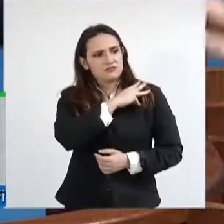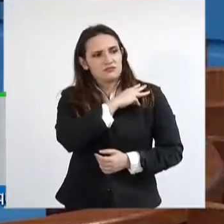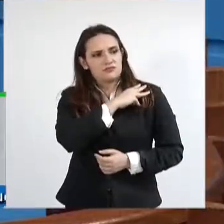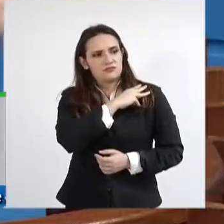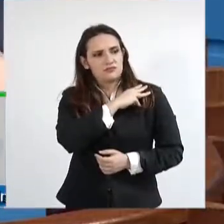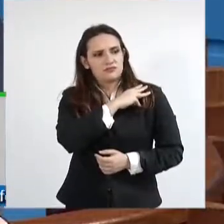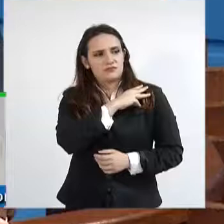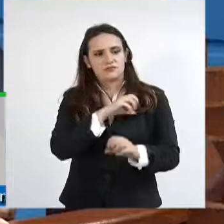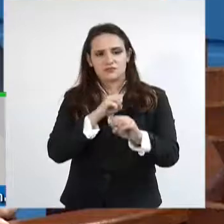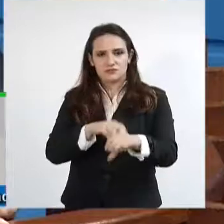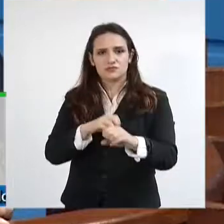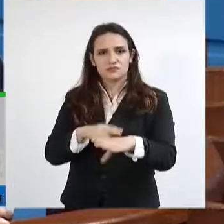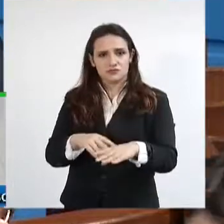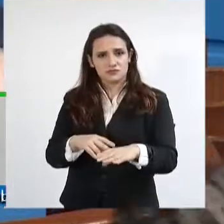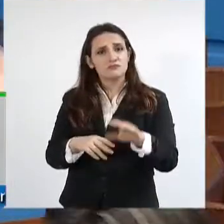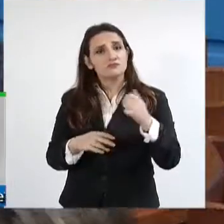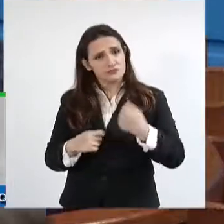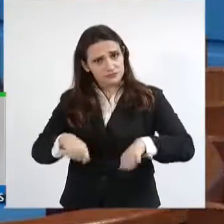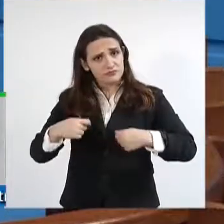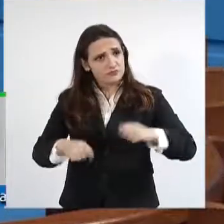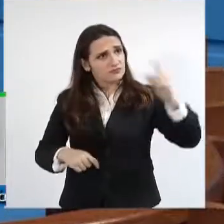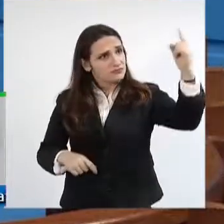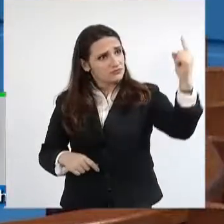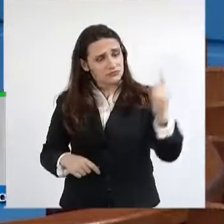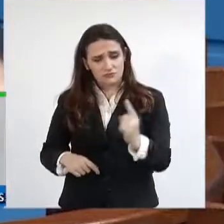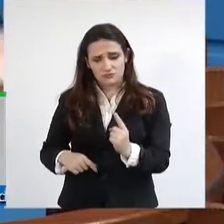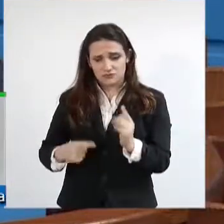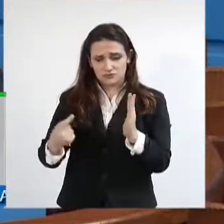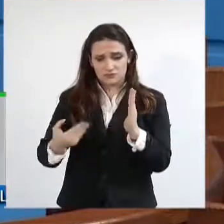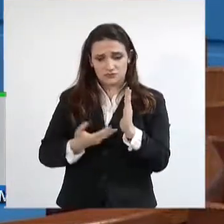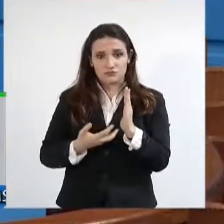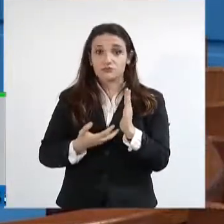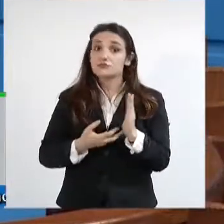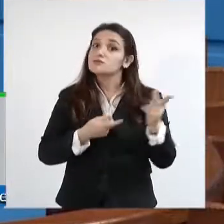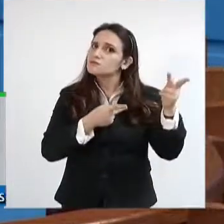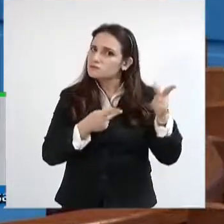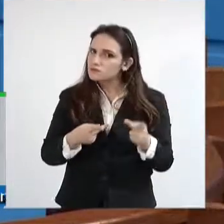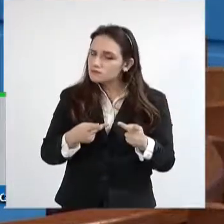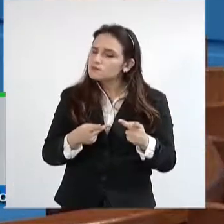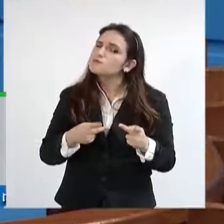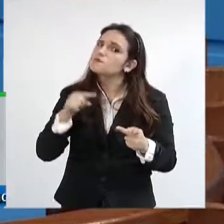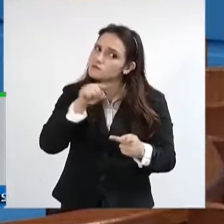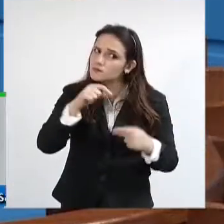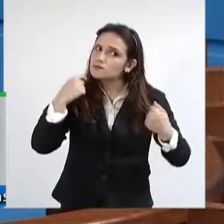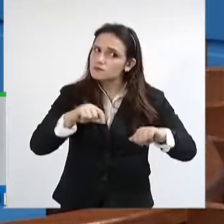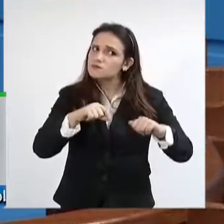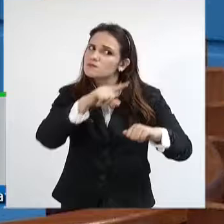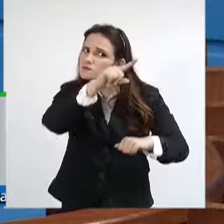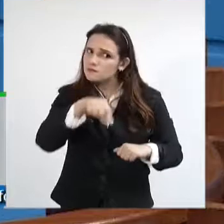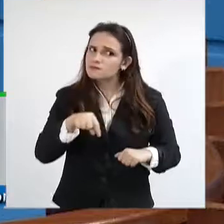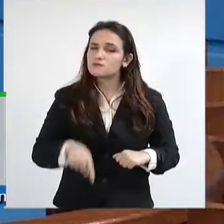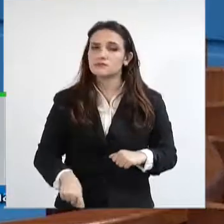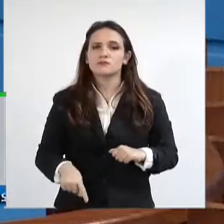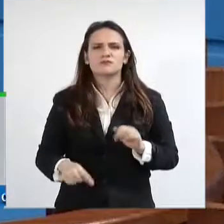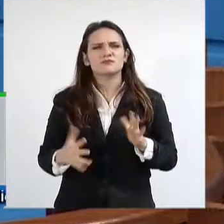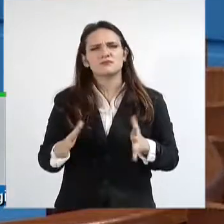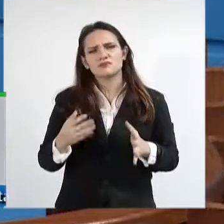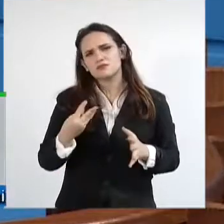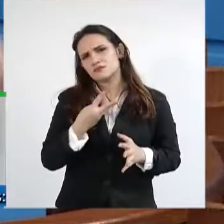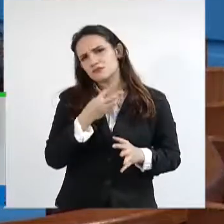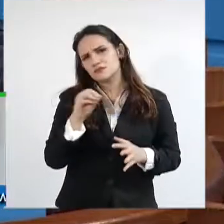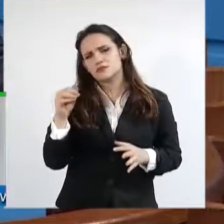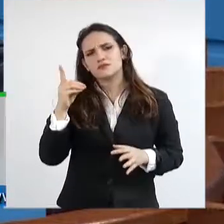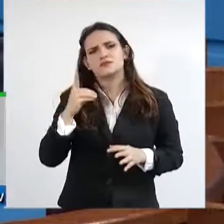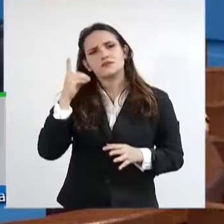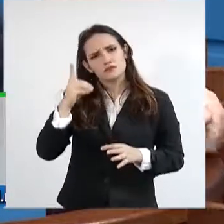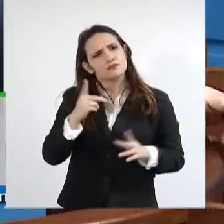Ele foi obrigado a ir ontem na Câmara dos Deputados, foi convocado por mais de 300 deputados, e